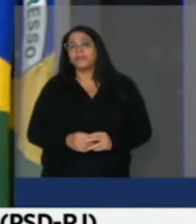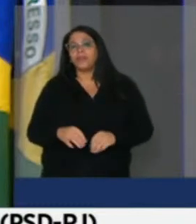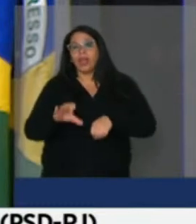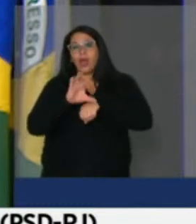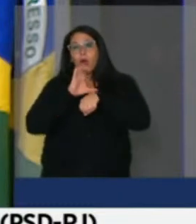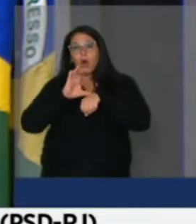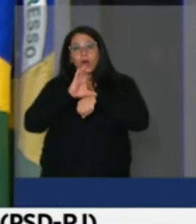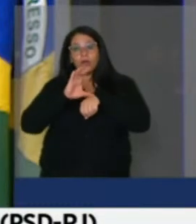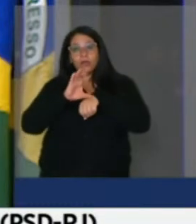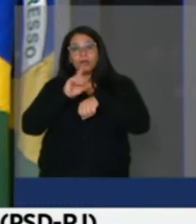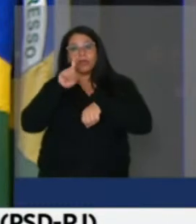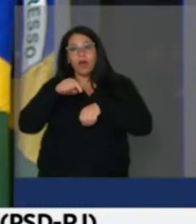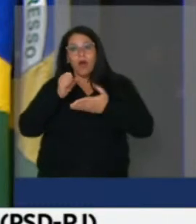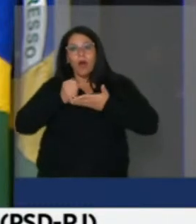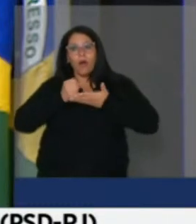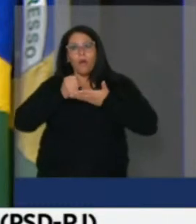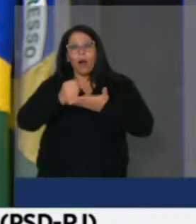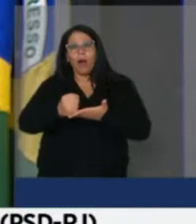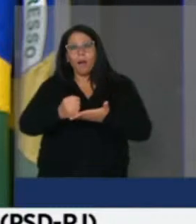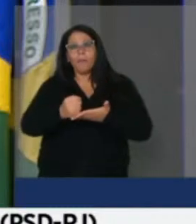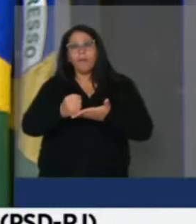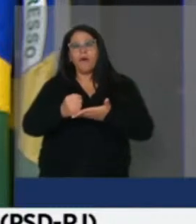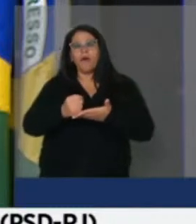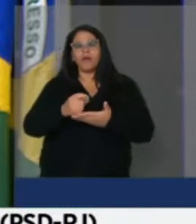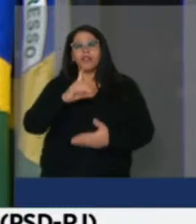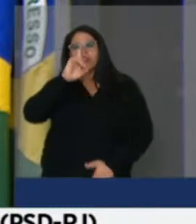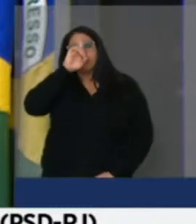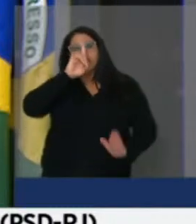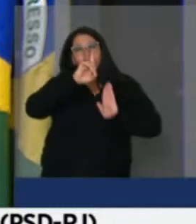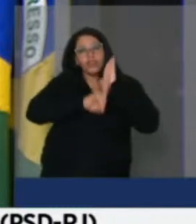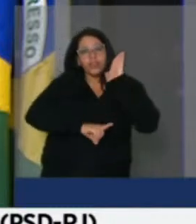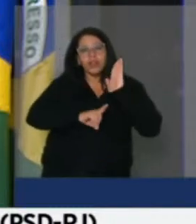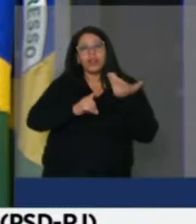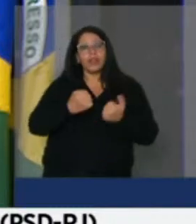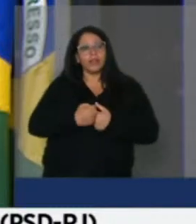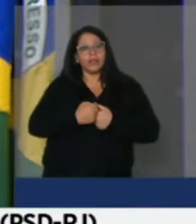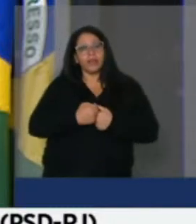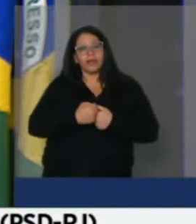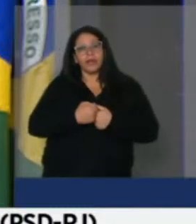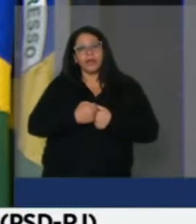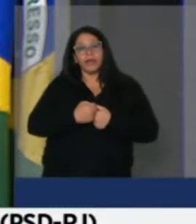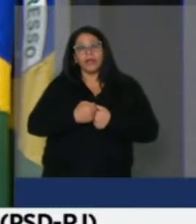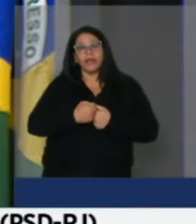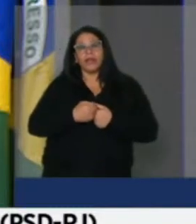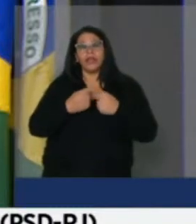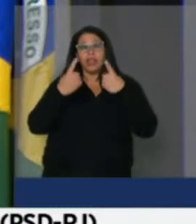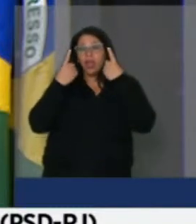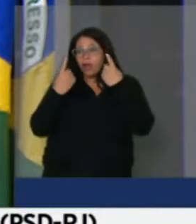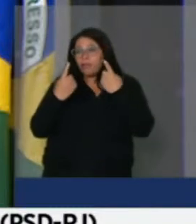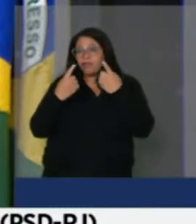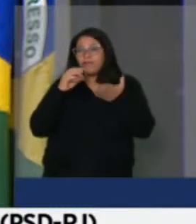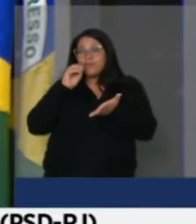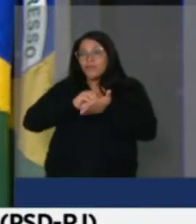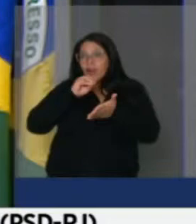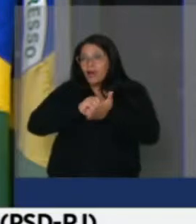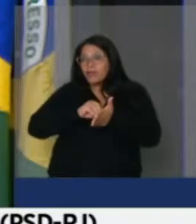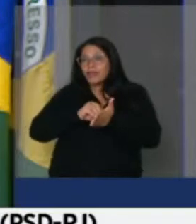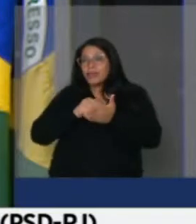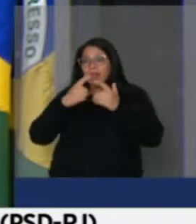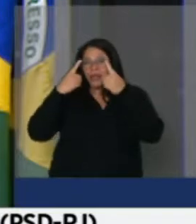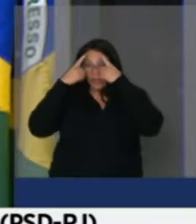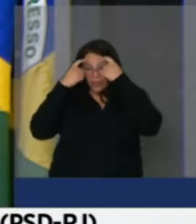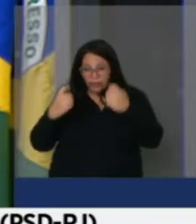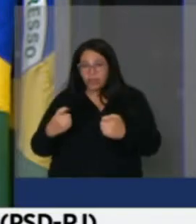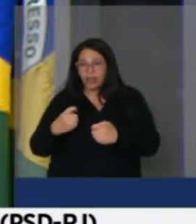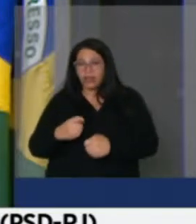constitucionais são o alicerce do nosso Estado Democrático de Direito. E violá-las é enfraquecer a Constituição